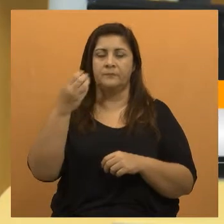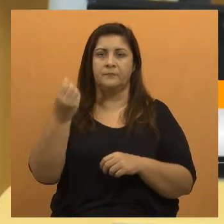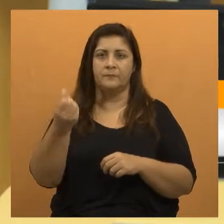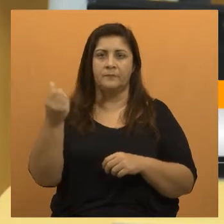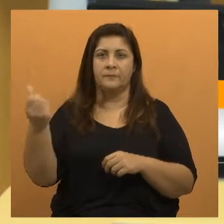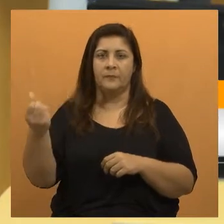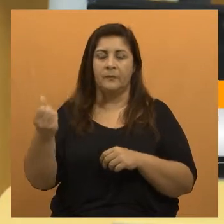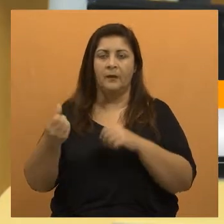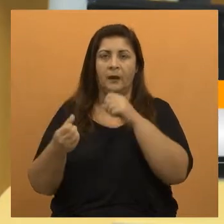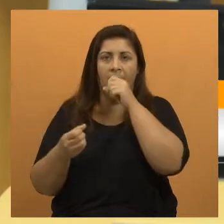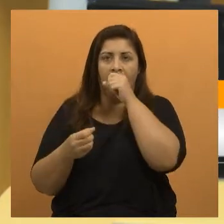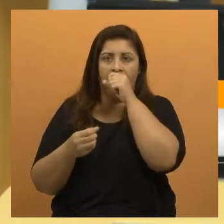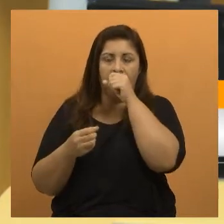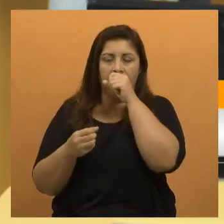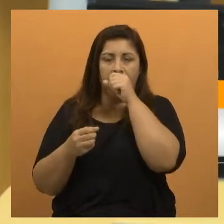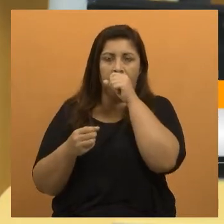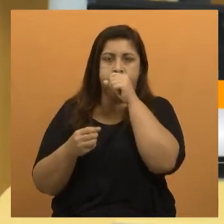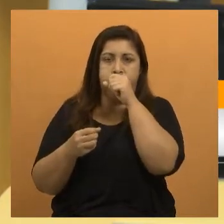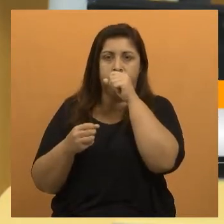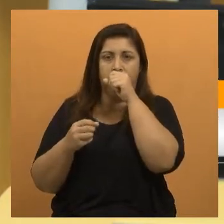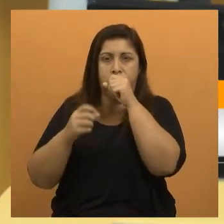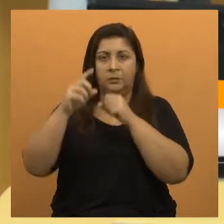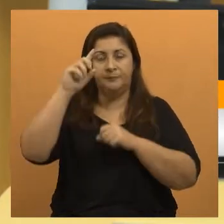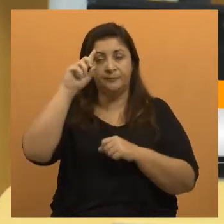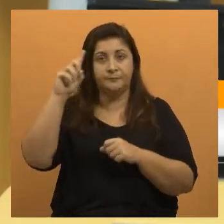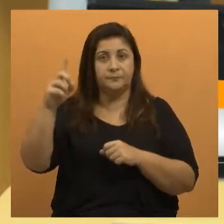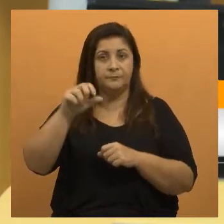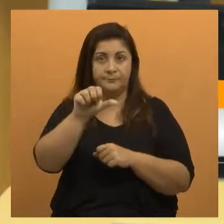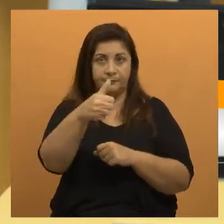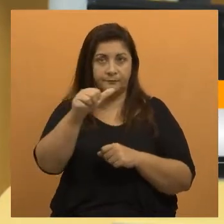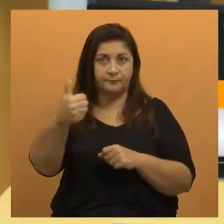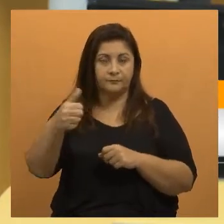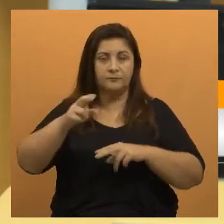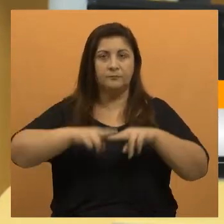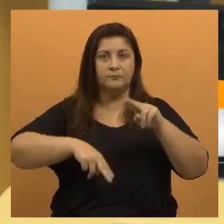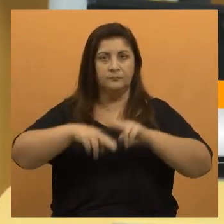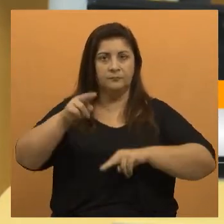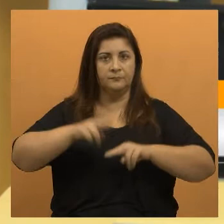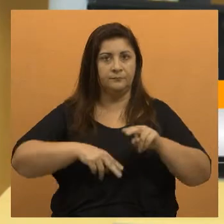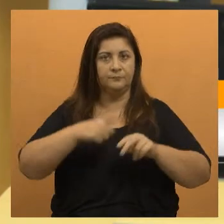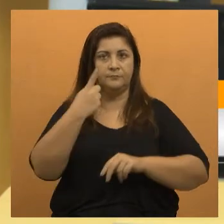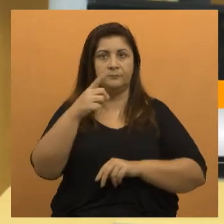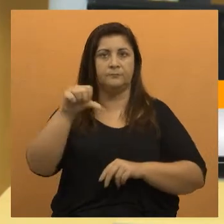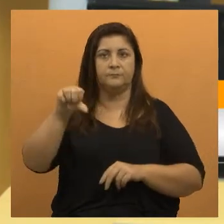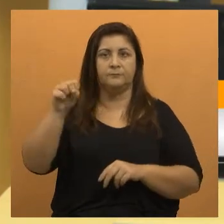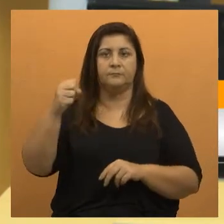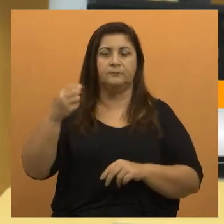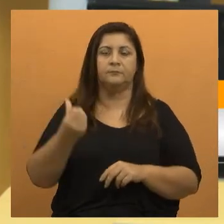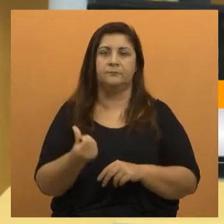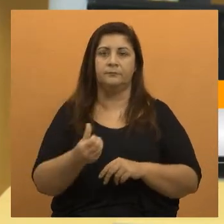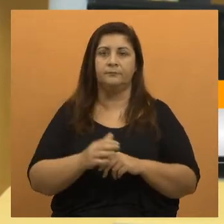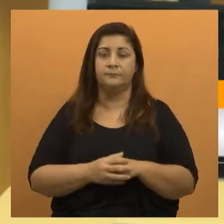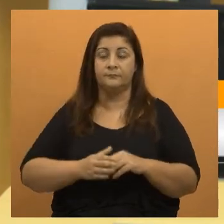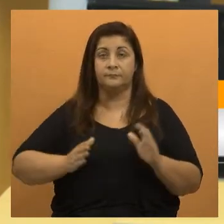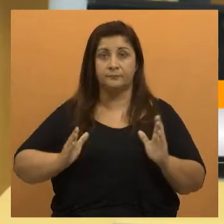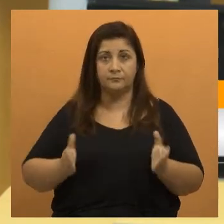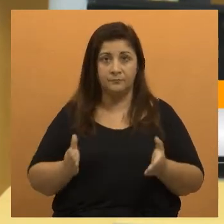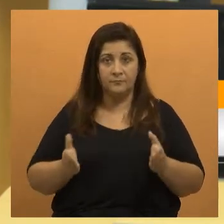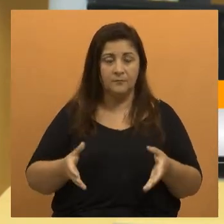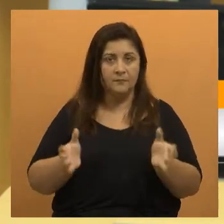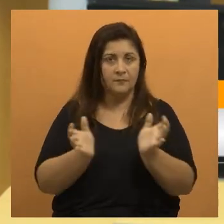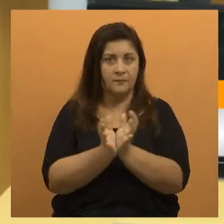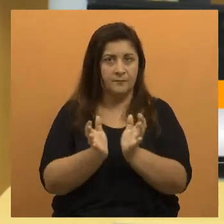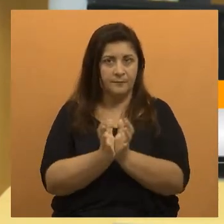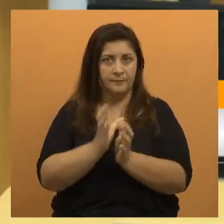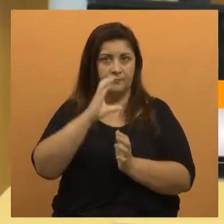25.366, do dia 11 de junho de 1986. Atualmente, o Conseg é coordenado